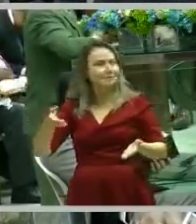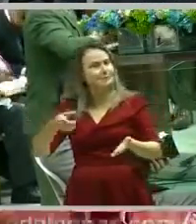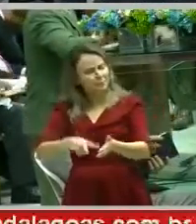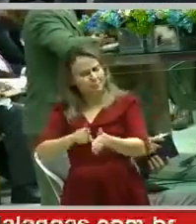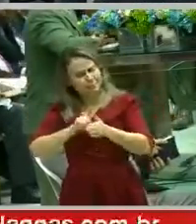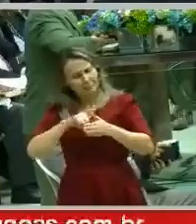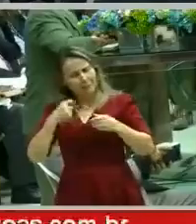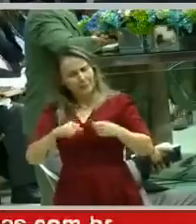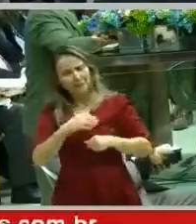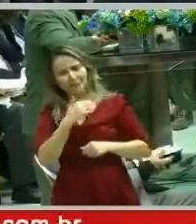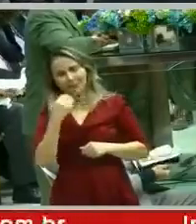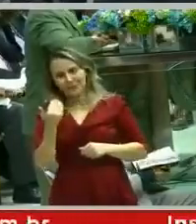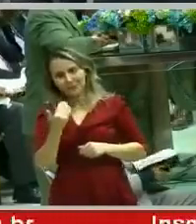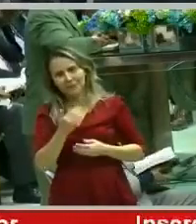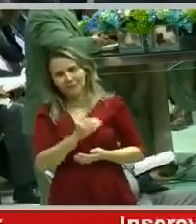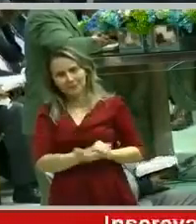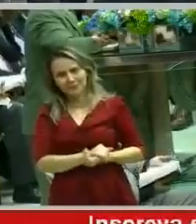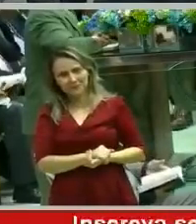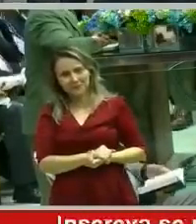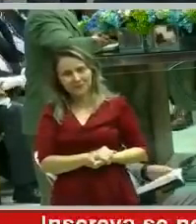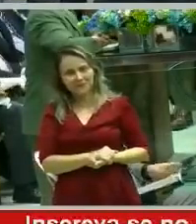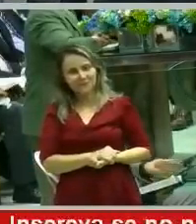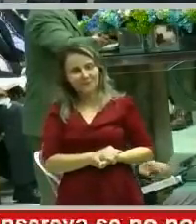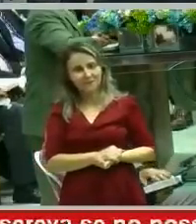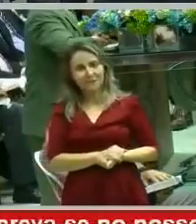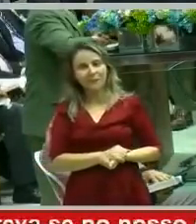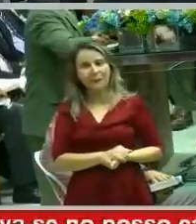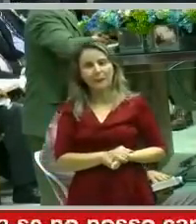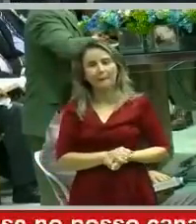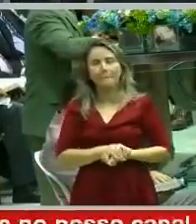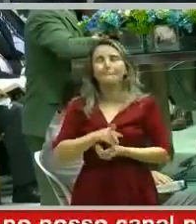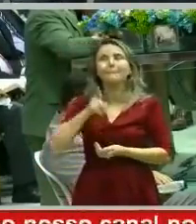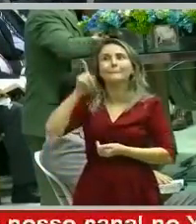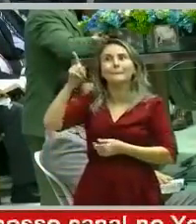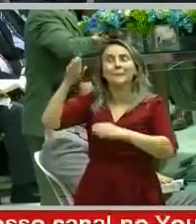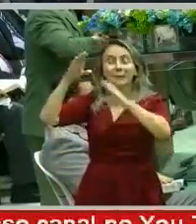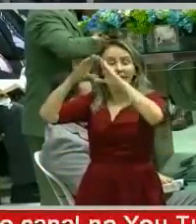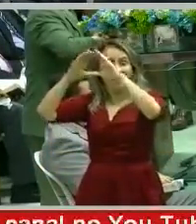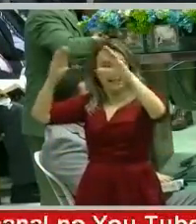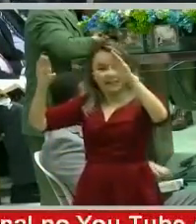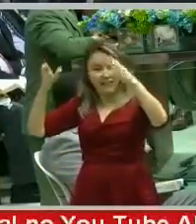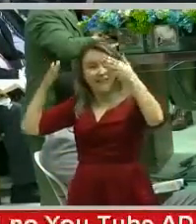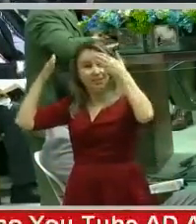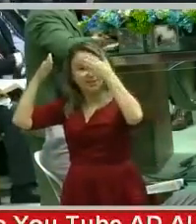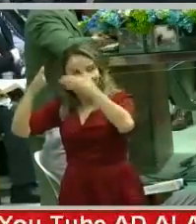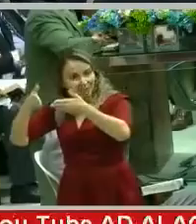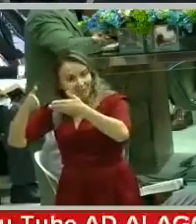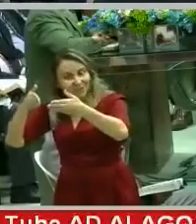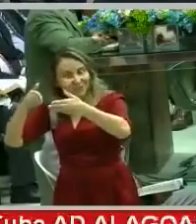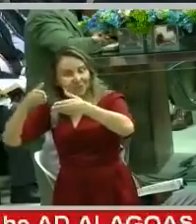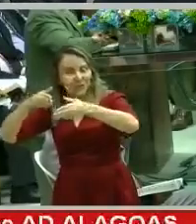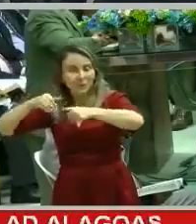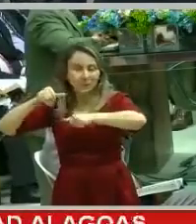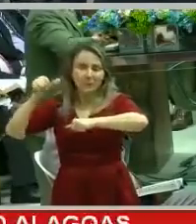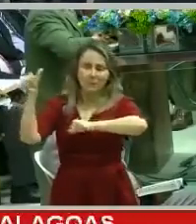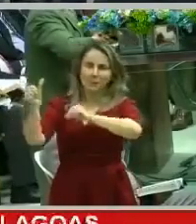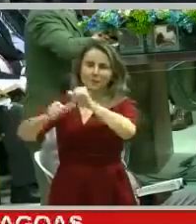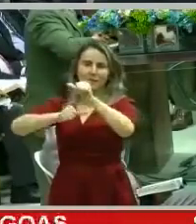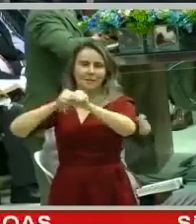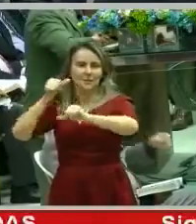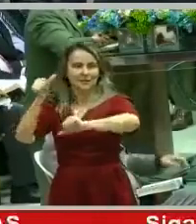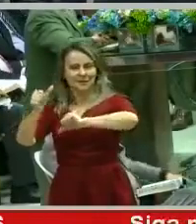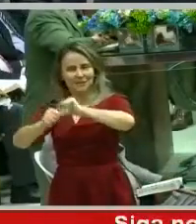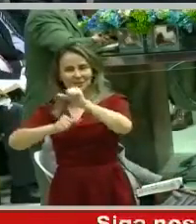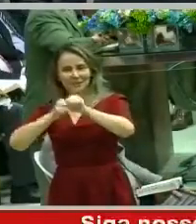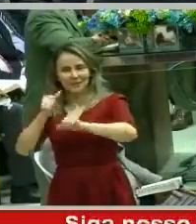céu, Eliabe, antes de chegar lá, passa por uma transformação. A Bíblia diz: os espíritos dos justos